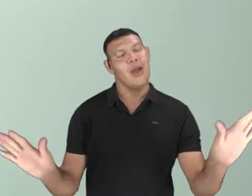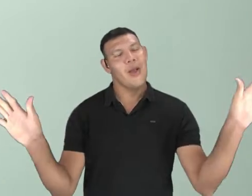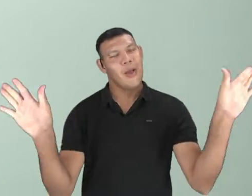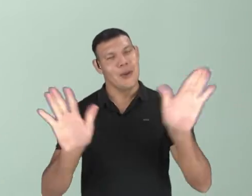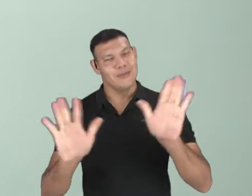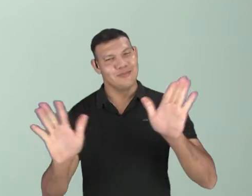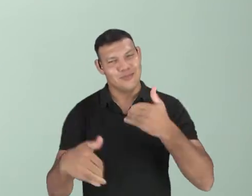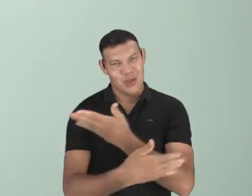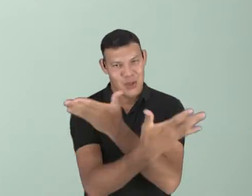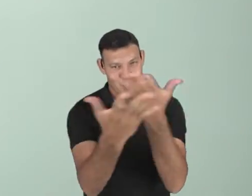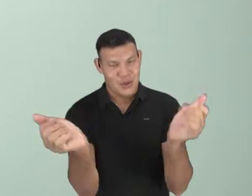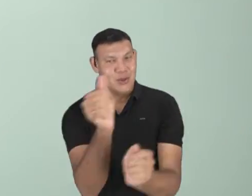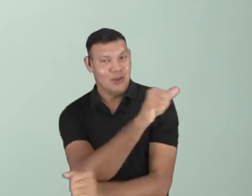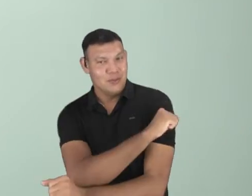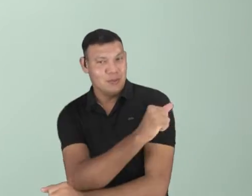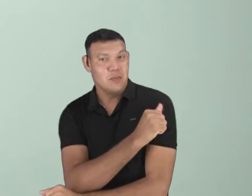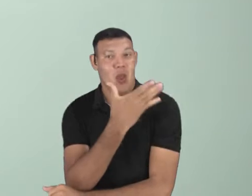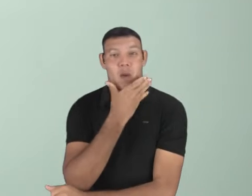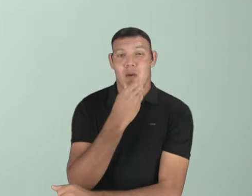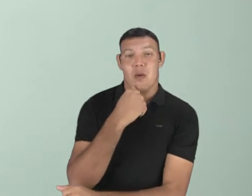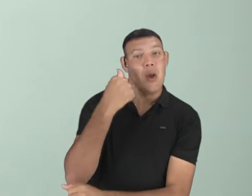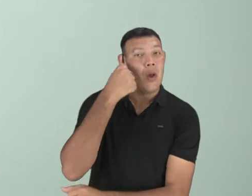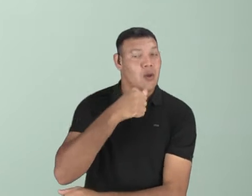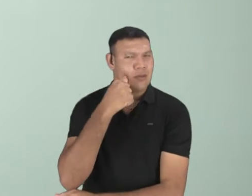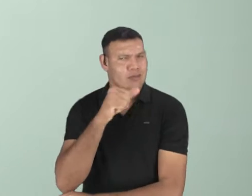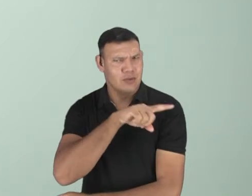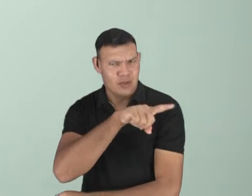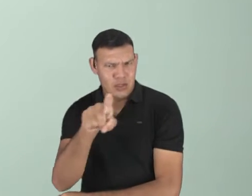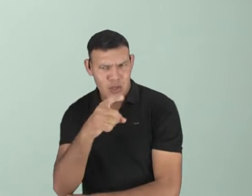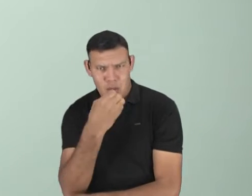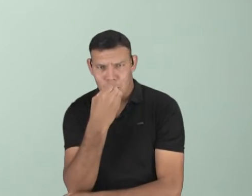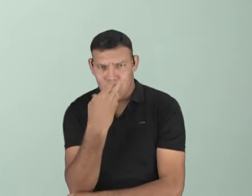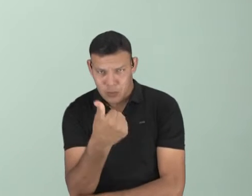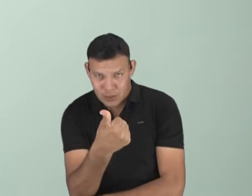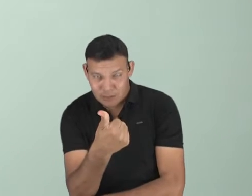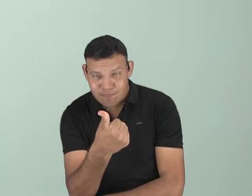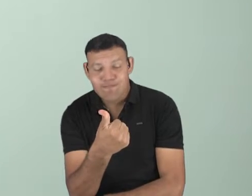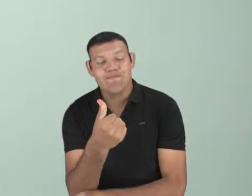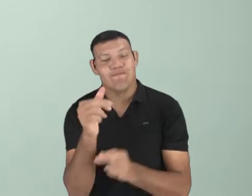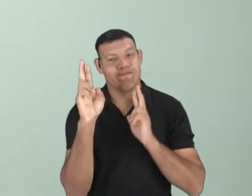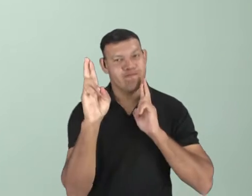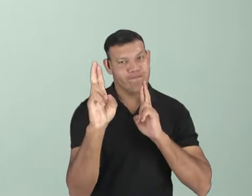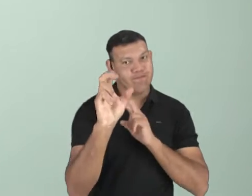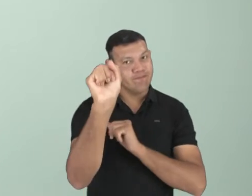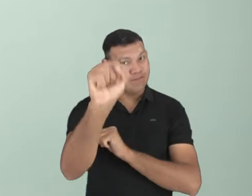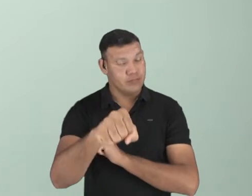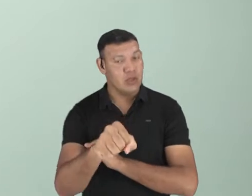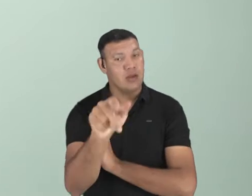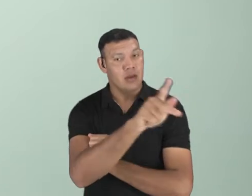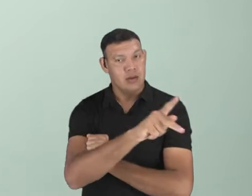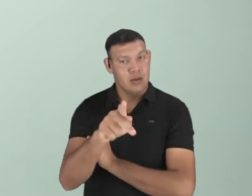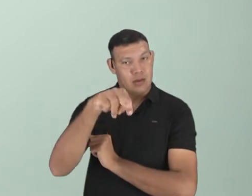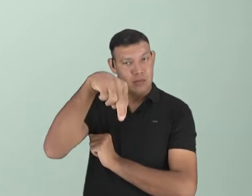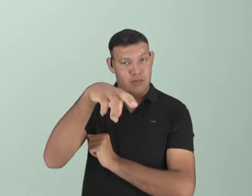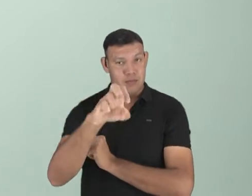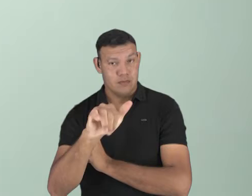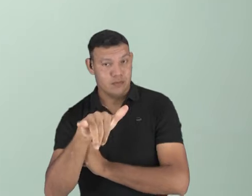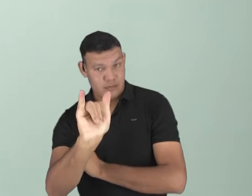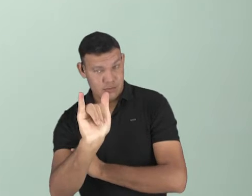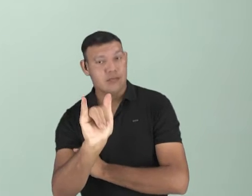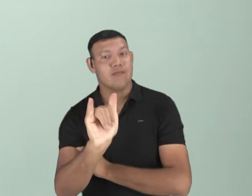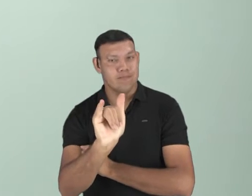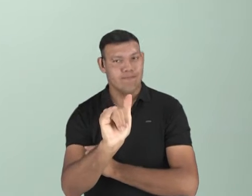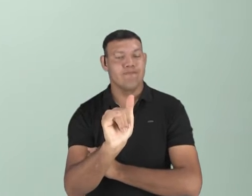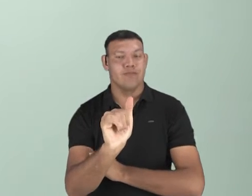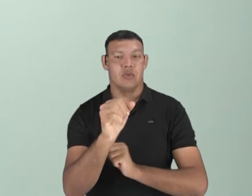Olá a todos os alunos e alunas, como vocês estão? Eu espero que bem. Sou o professor Ney Araújo, professor da